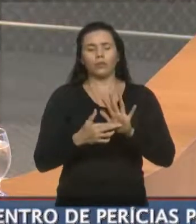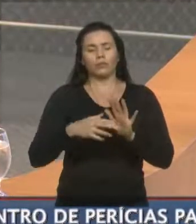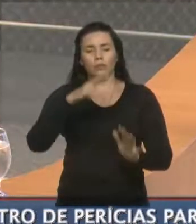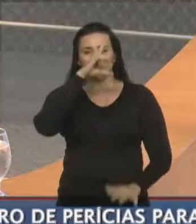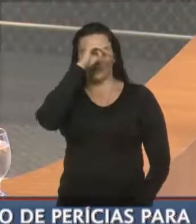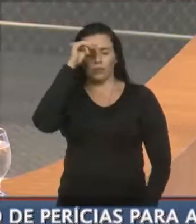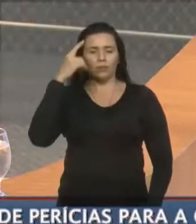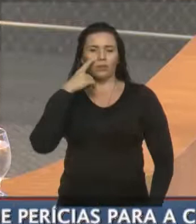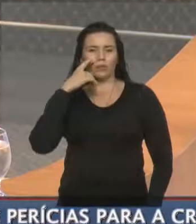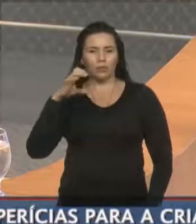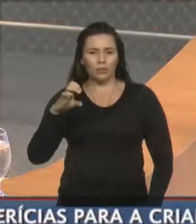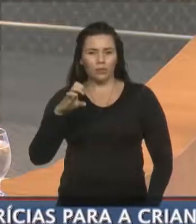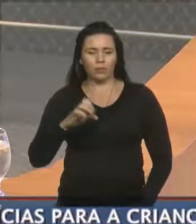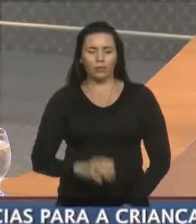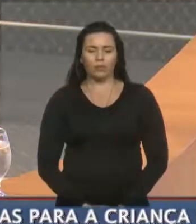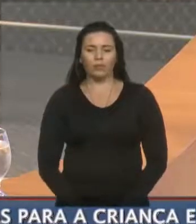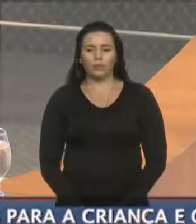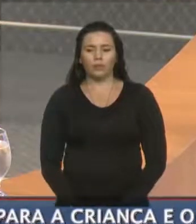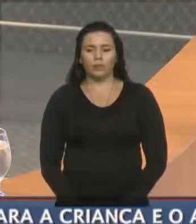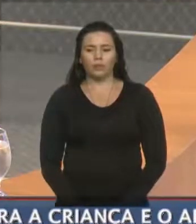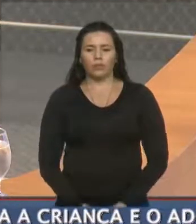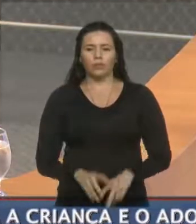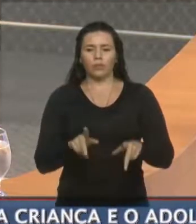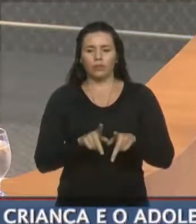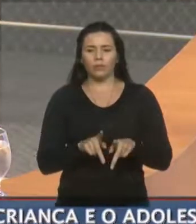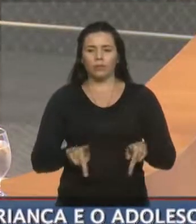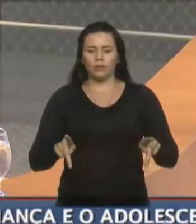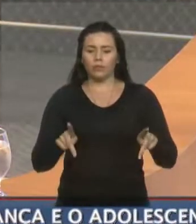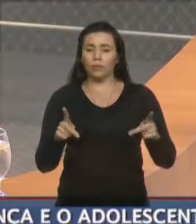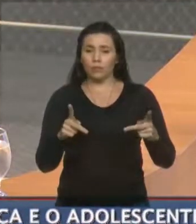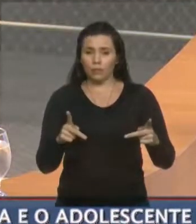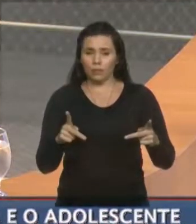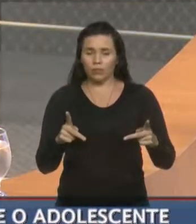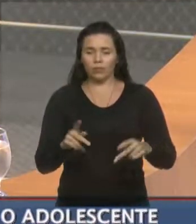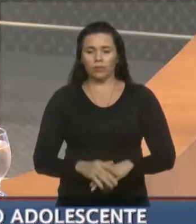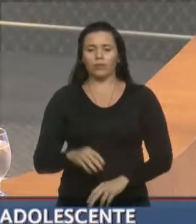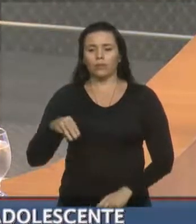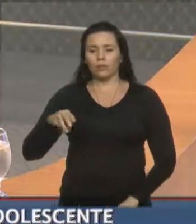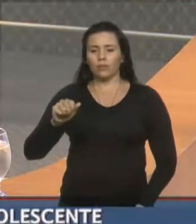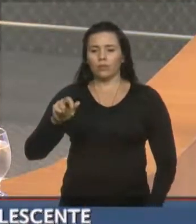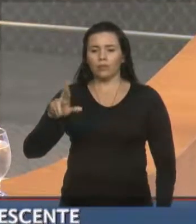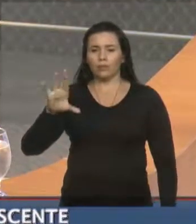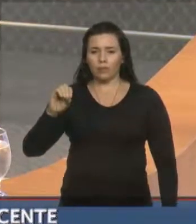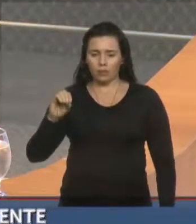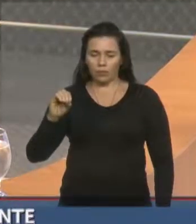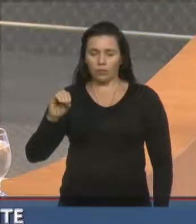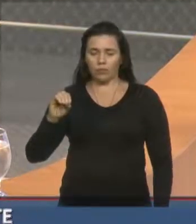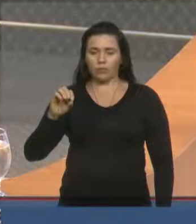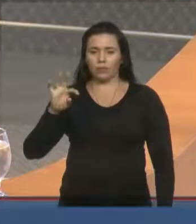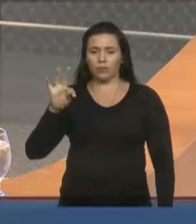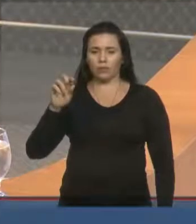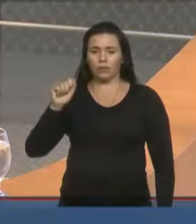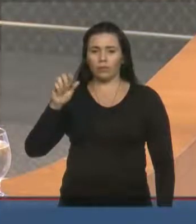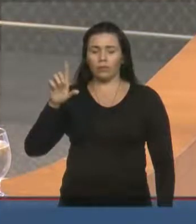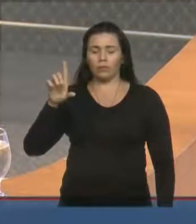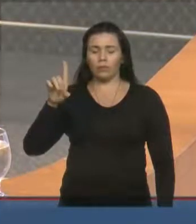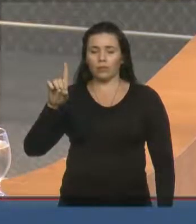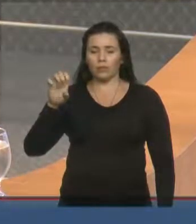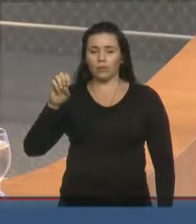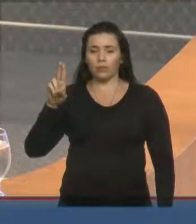Edivaldo Holanda Júnior. Senhor promotor de justiça, Márcio Tadeu, promotor de justiça da infância e